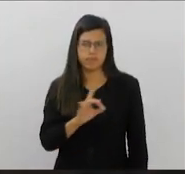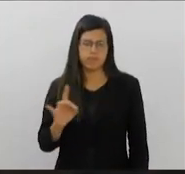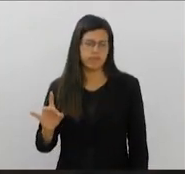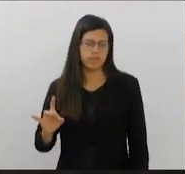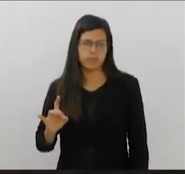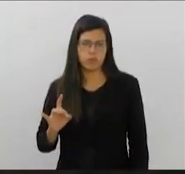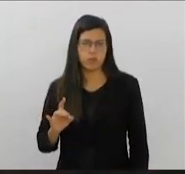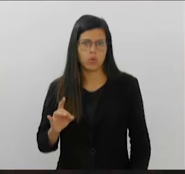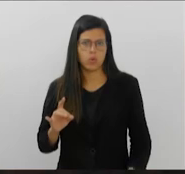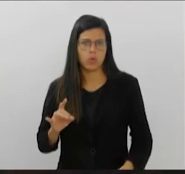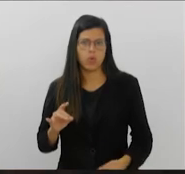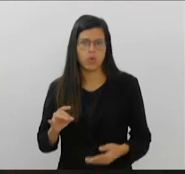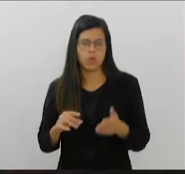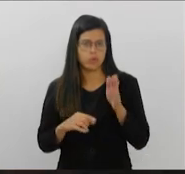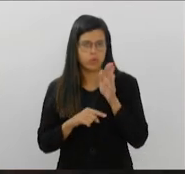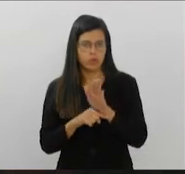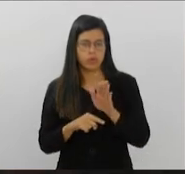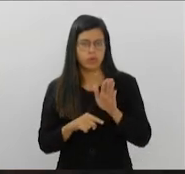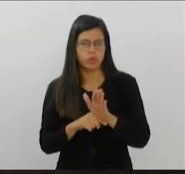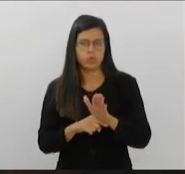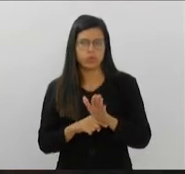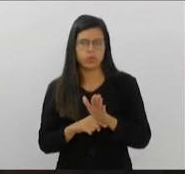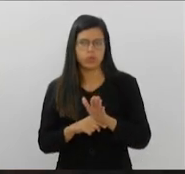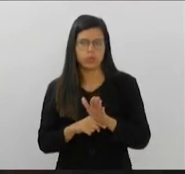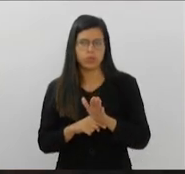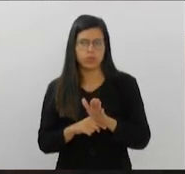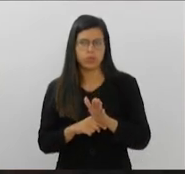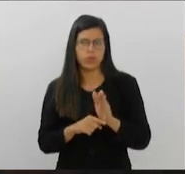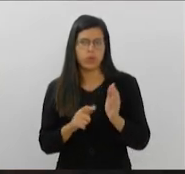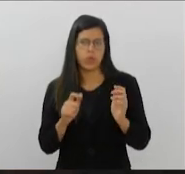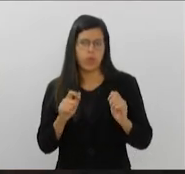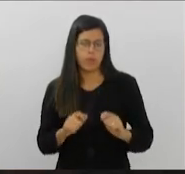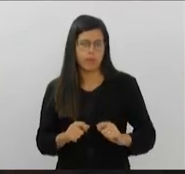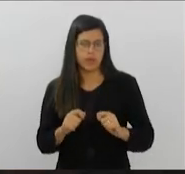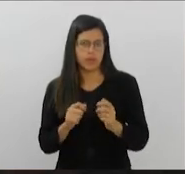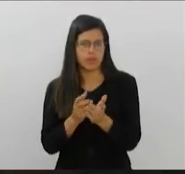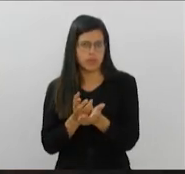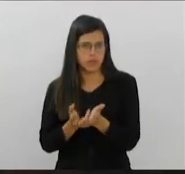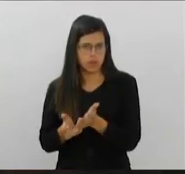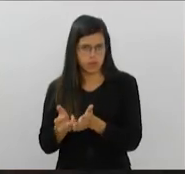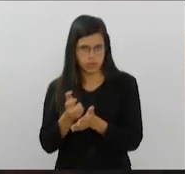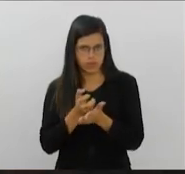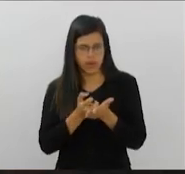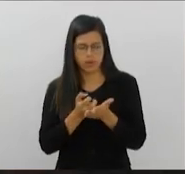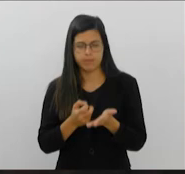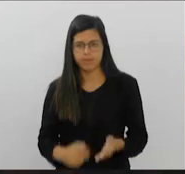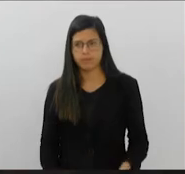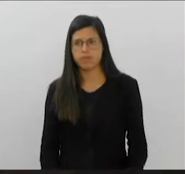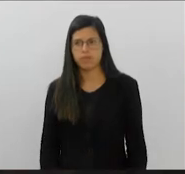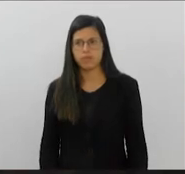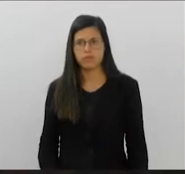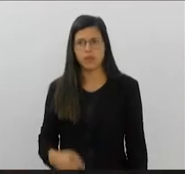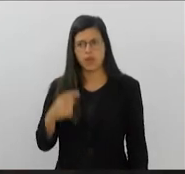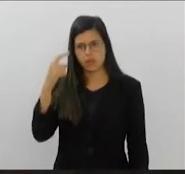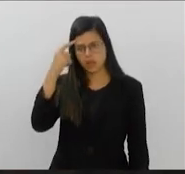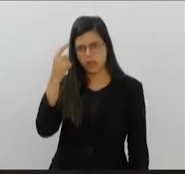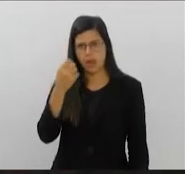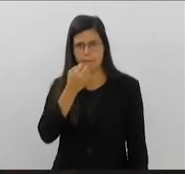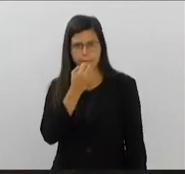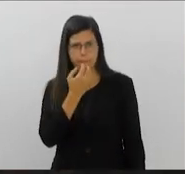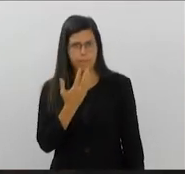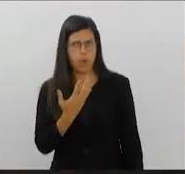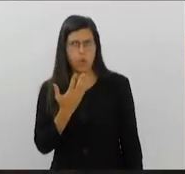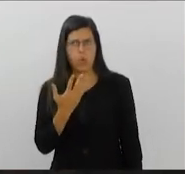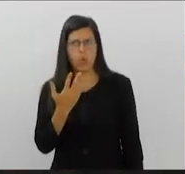contribuição, à sua competência tributária. Mas a ideia é boa, acho que